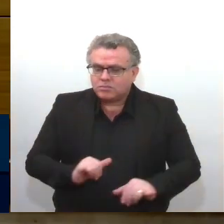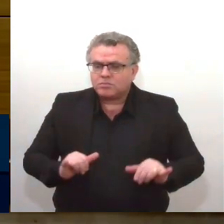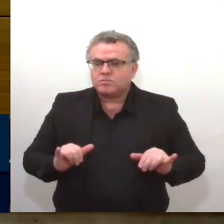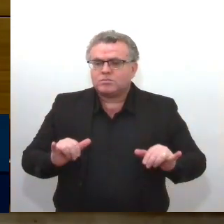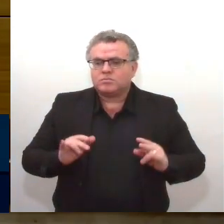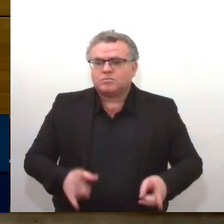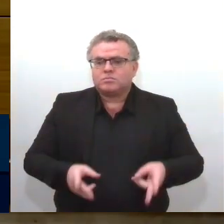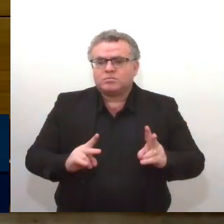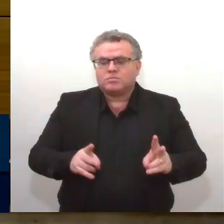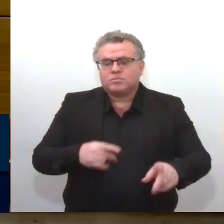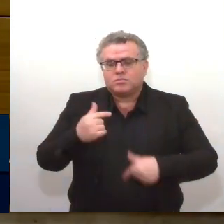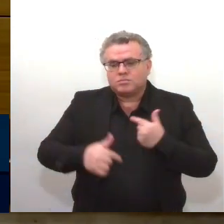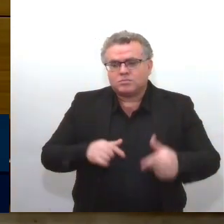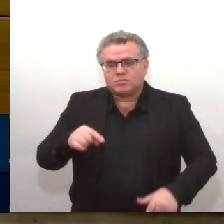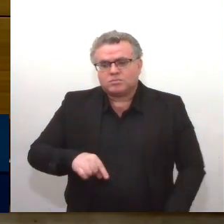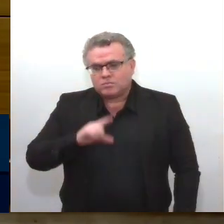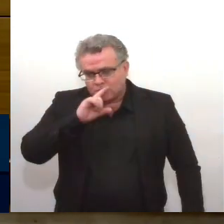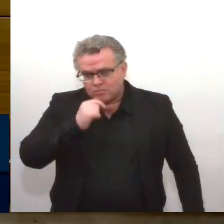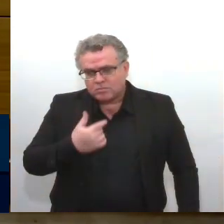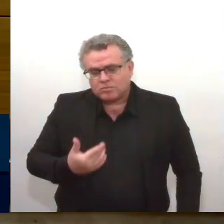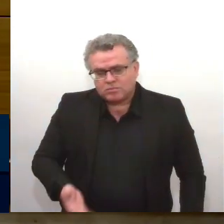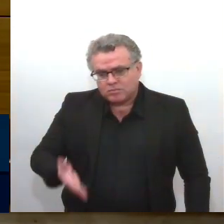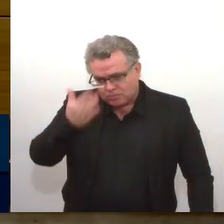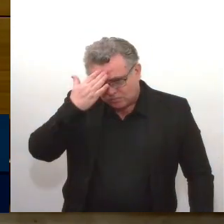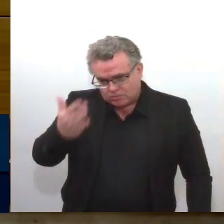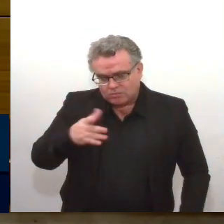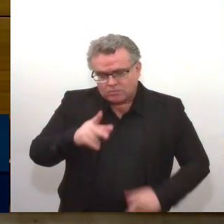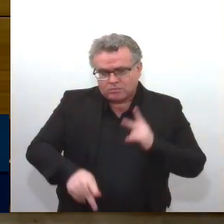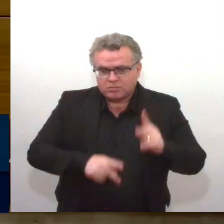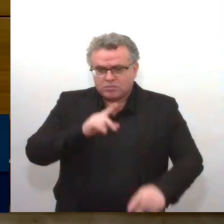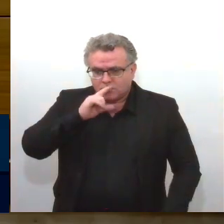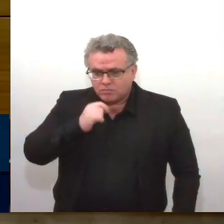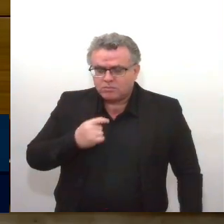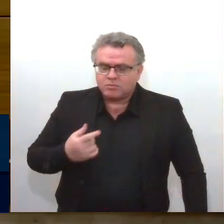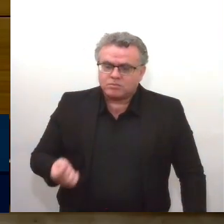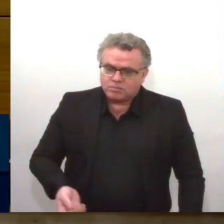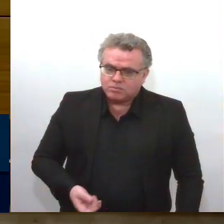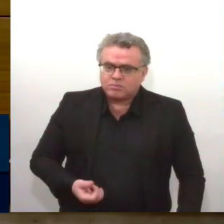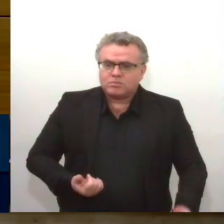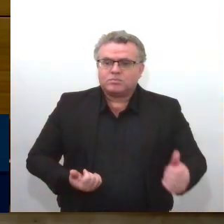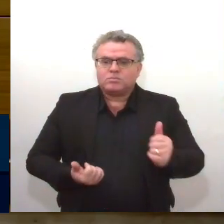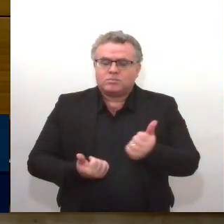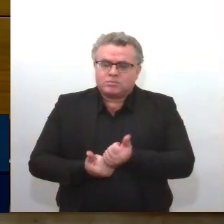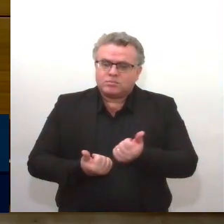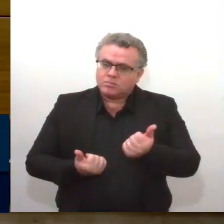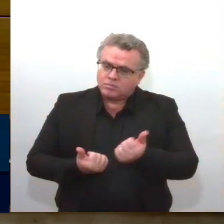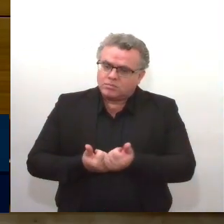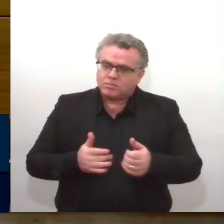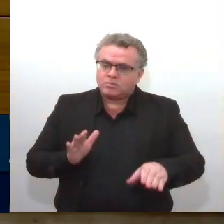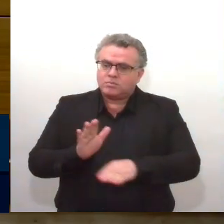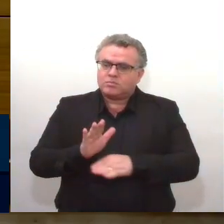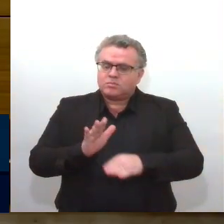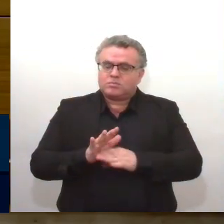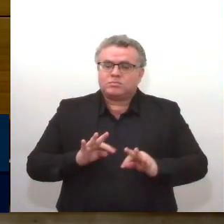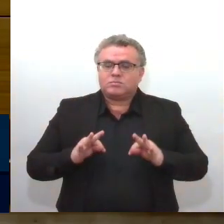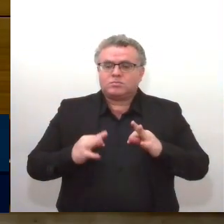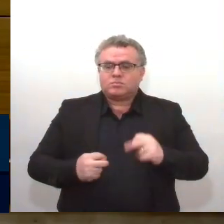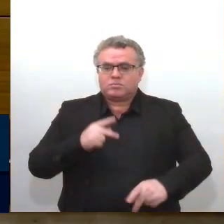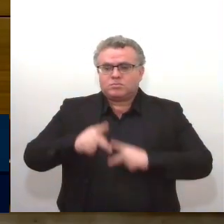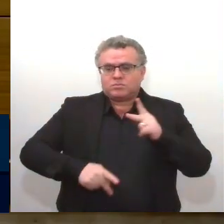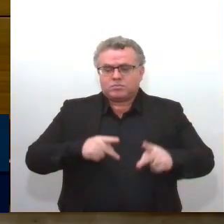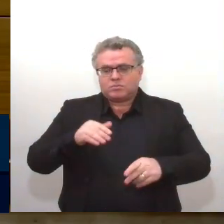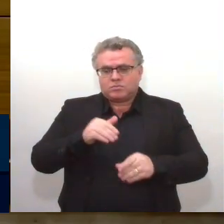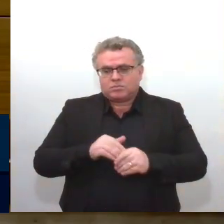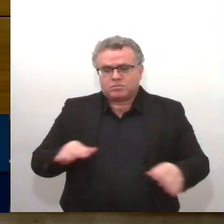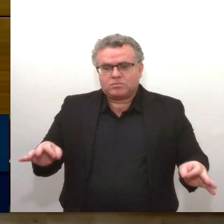agradecer ao povo de Aracaju aos colaboradores Aos apoiadores aos eleitores né de Breno Garibaldo que nos deu uma votação